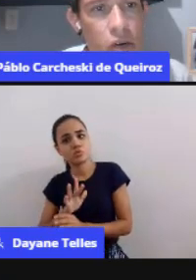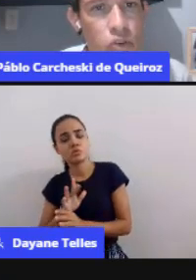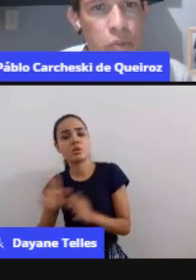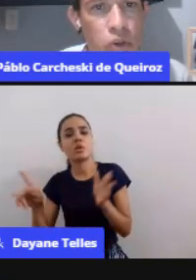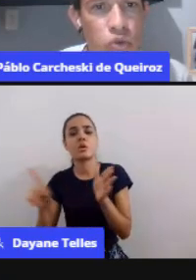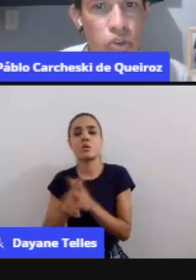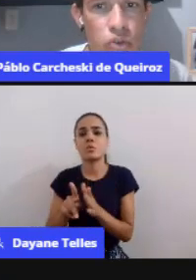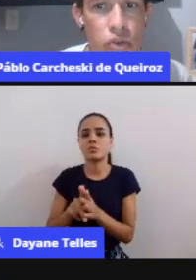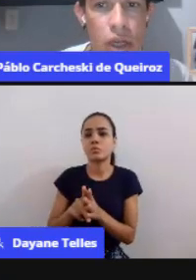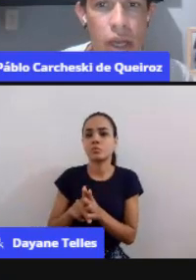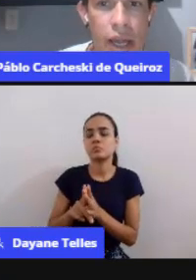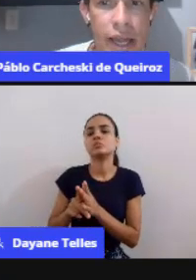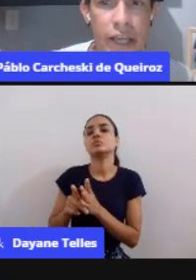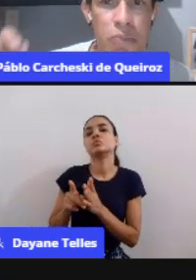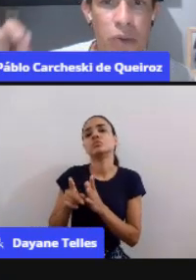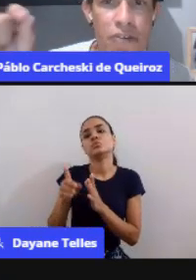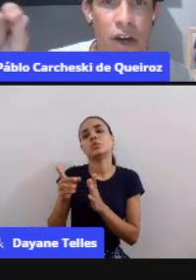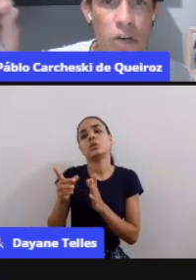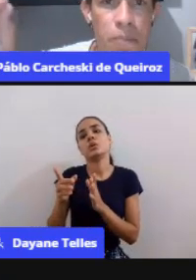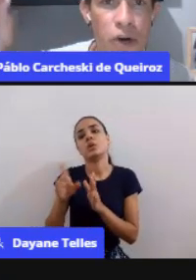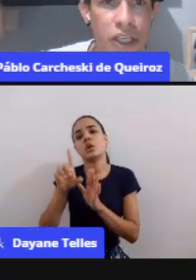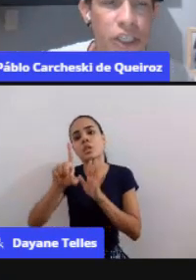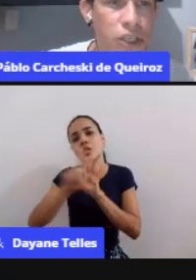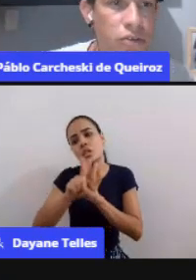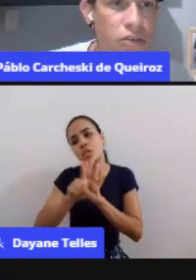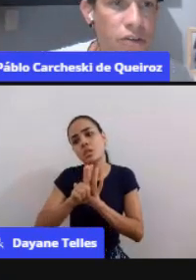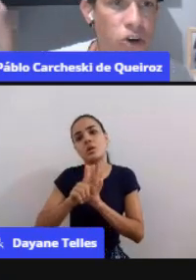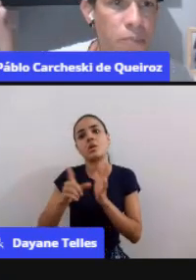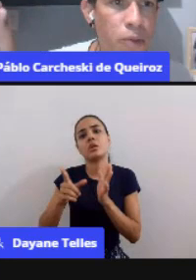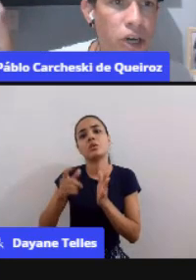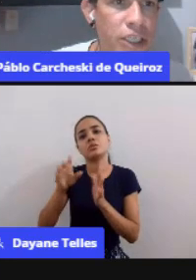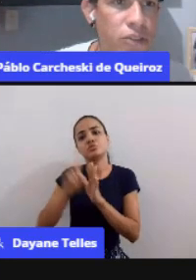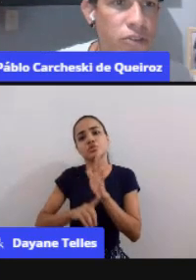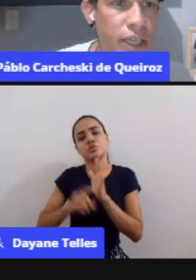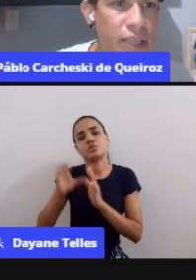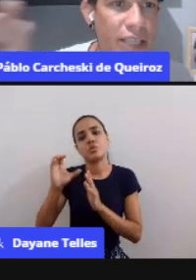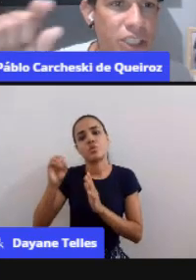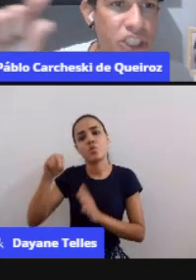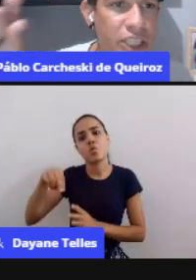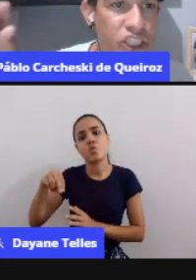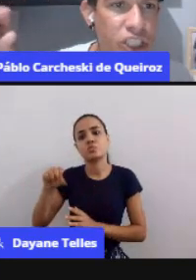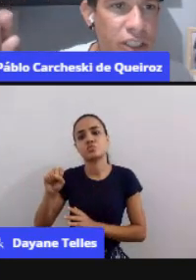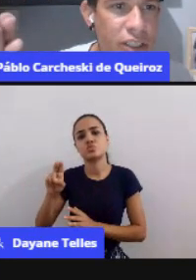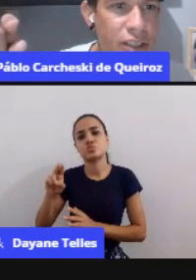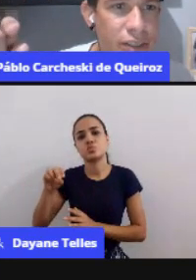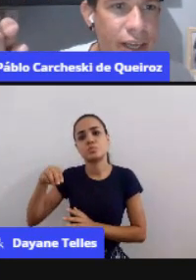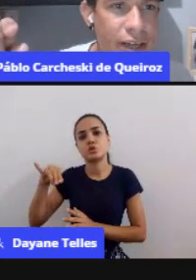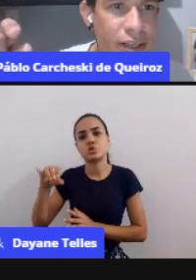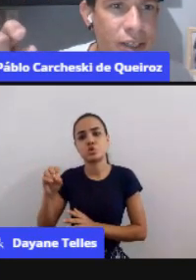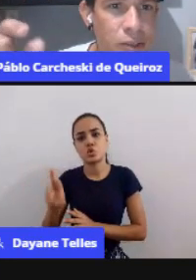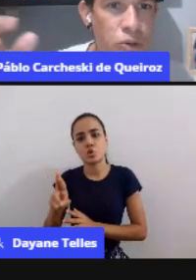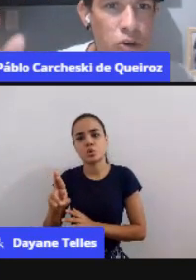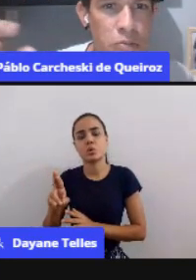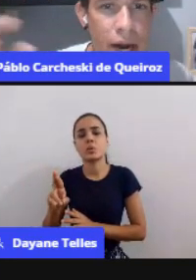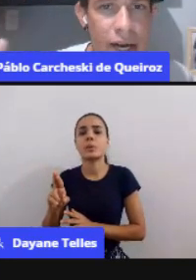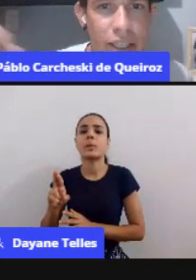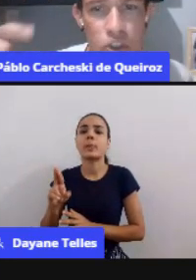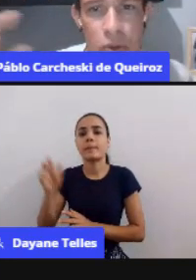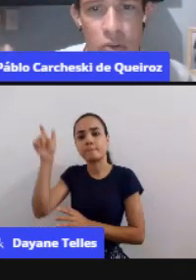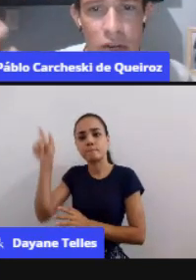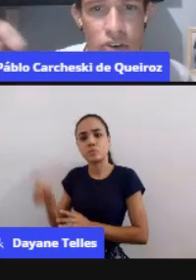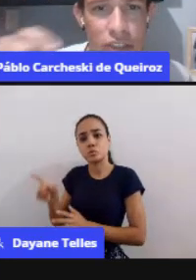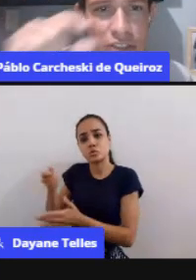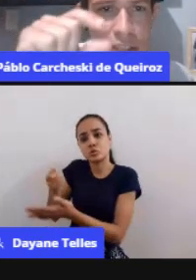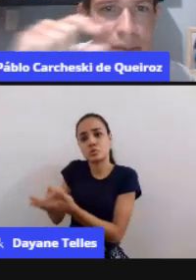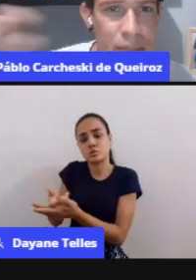consegue encontrar alguns produtos, tipo lá, valor por quilo, valor por litro, né? Tá lá na etiquetinha, né? Por um